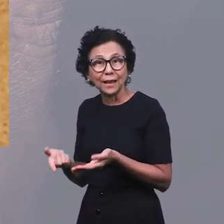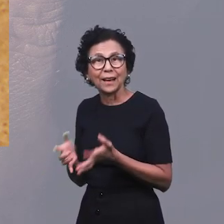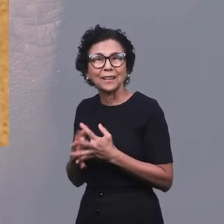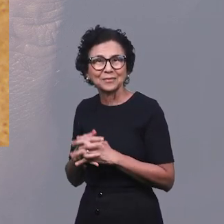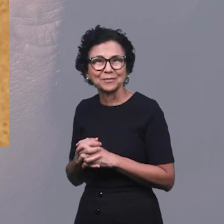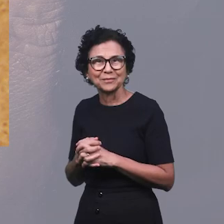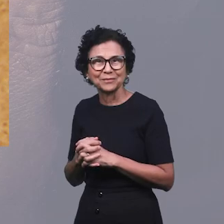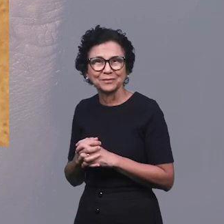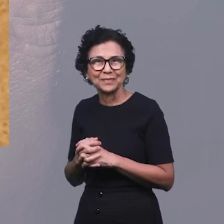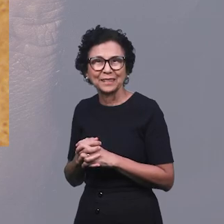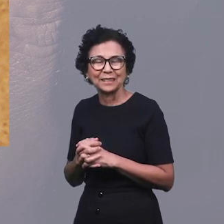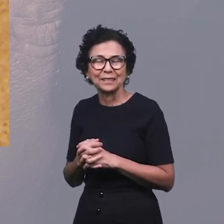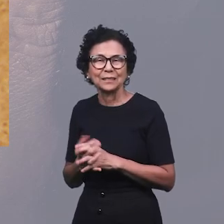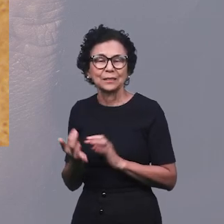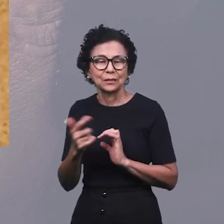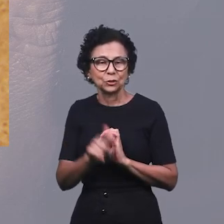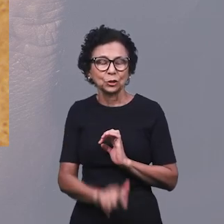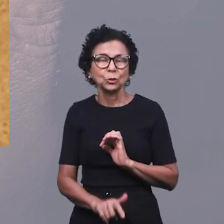brasa viva,